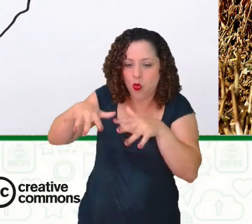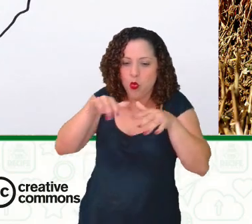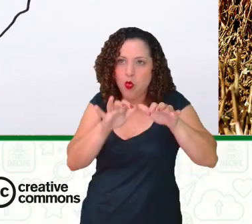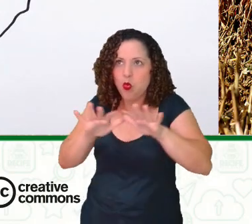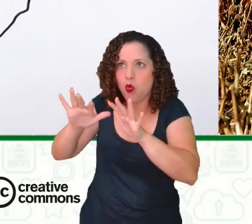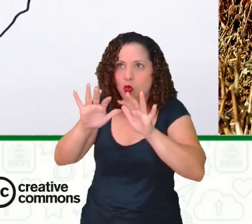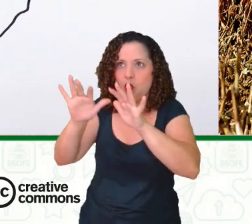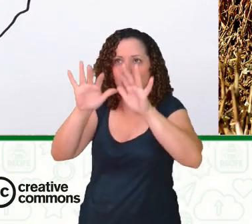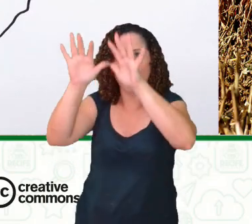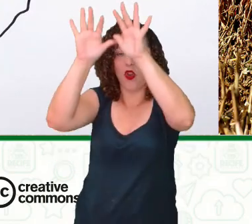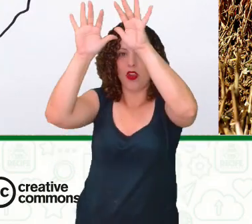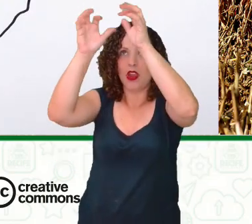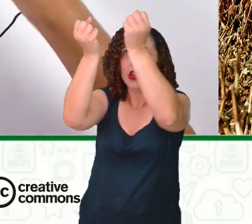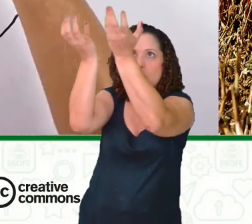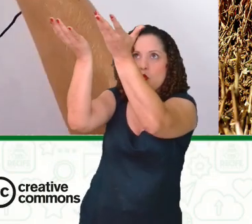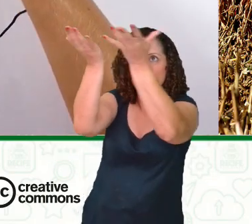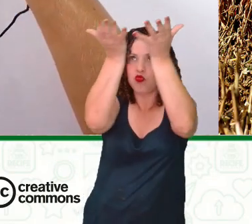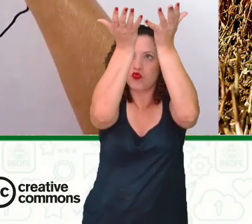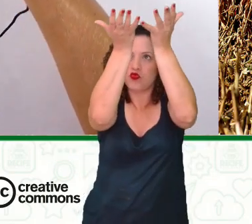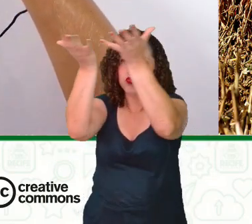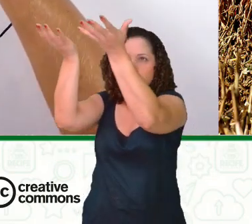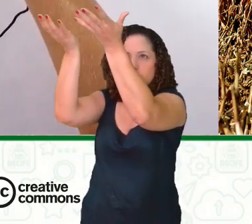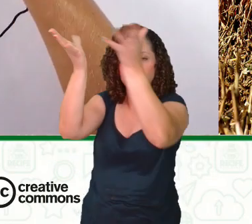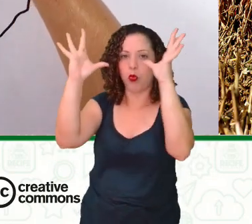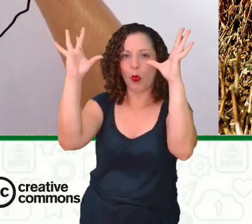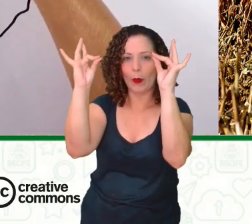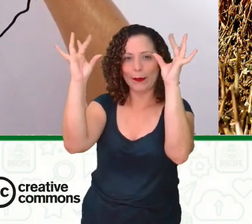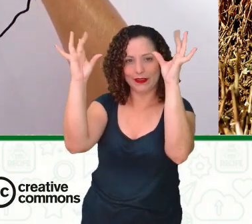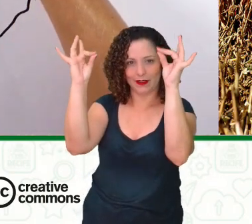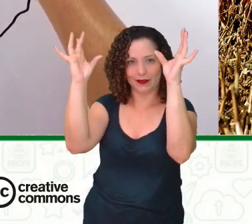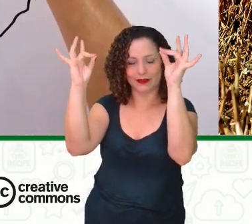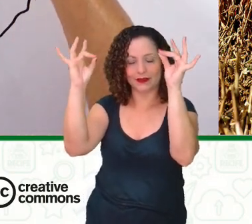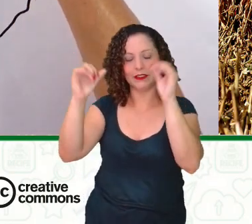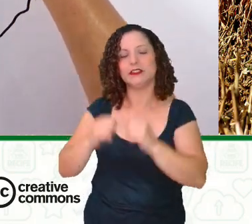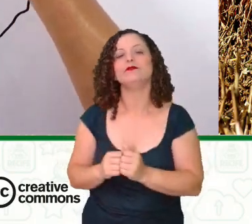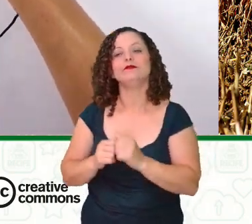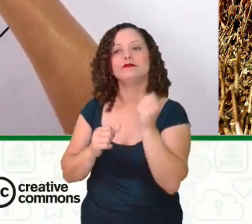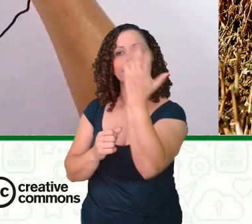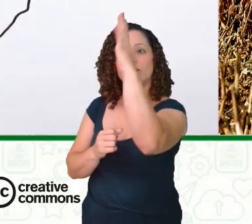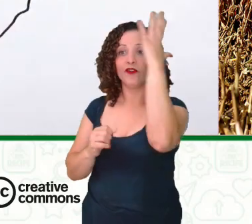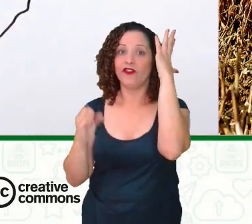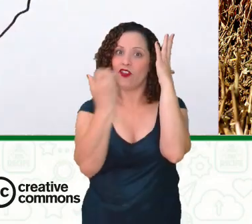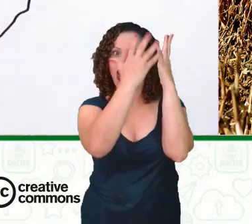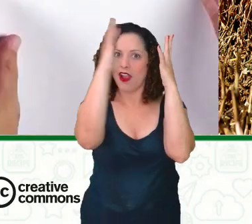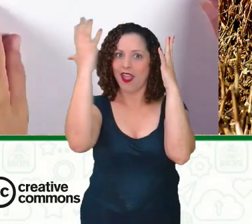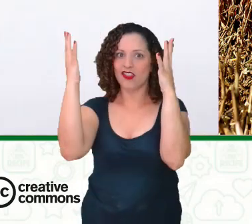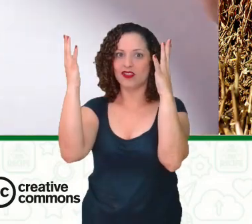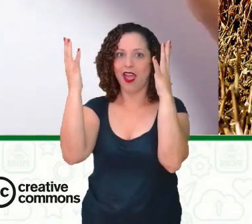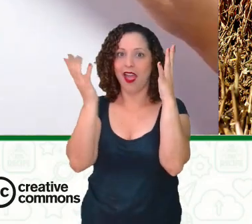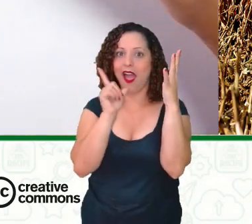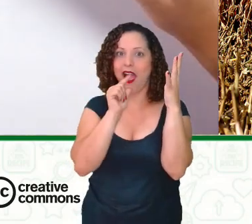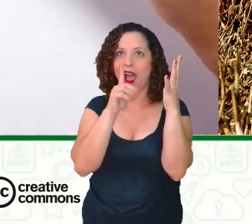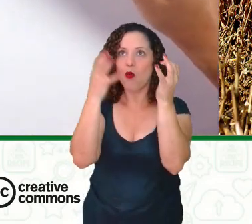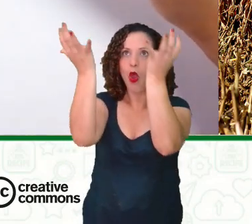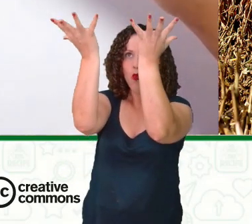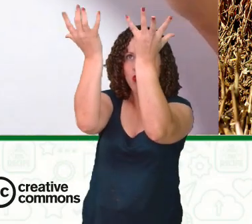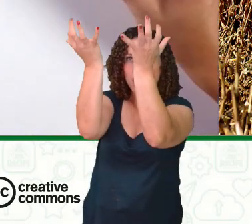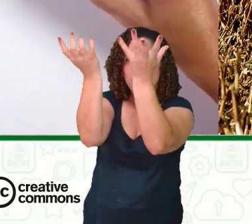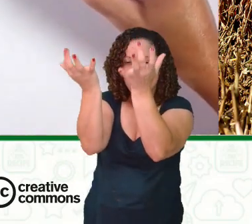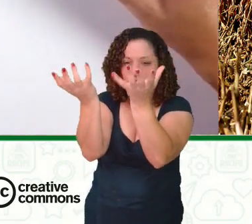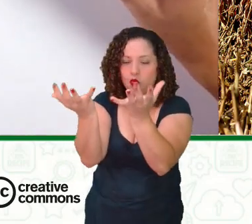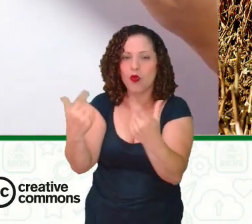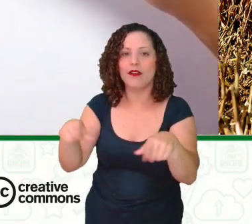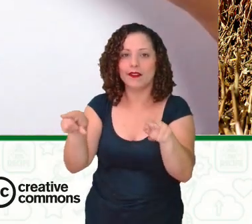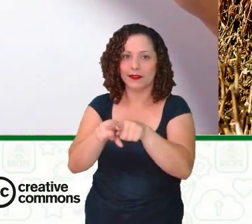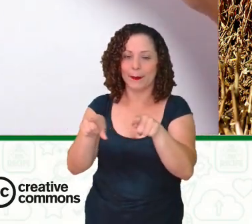parte, precipitam elevando a umidade da região. A floresta recebe toda essa água e também contribui para